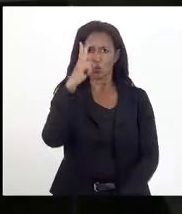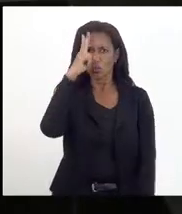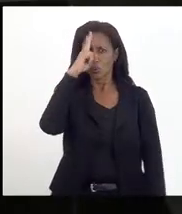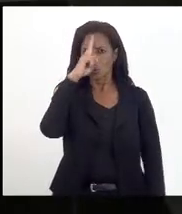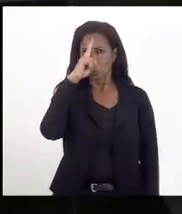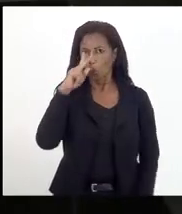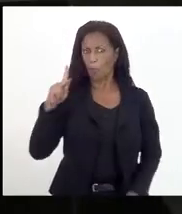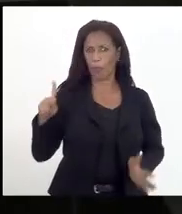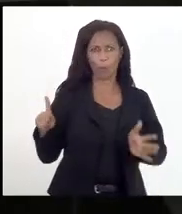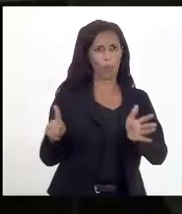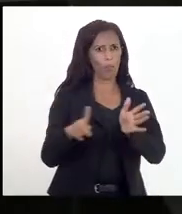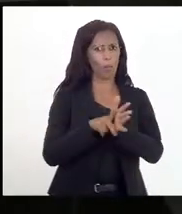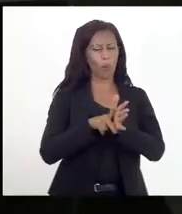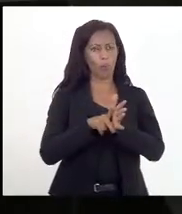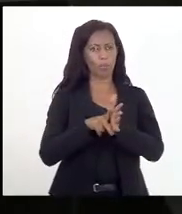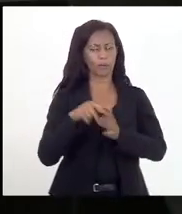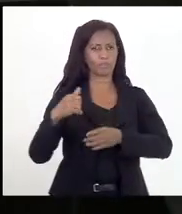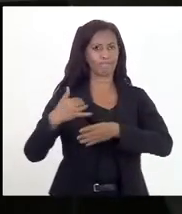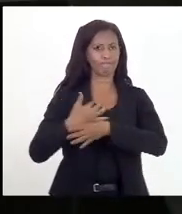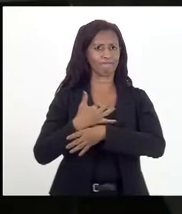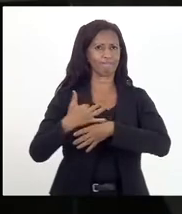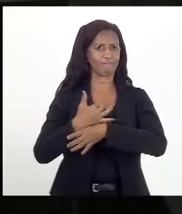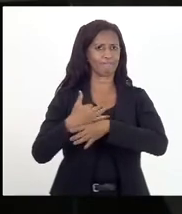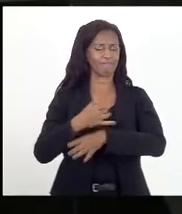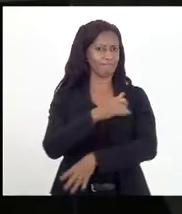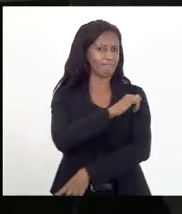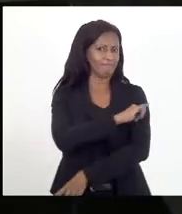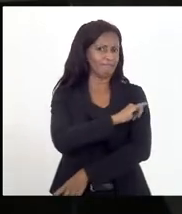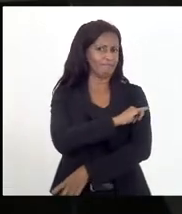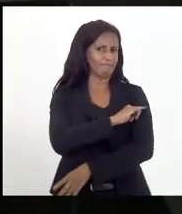cidade do Rio de Janeiro o que perpassou